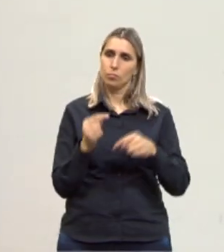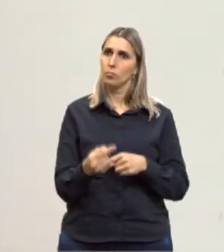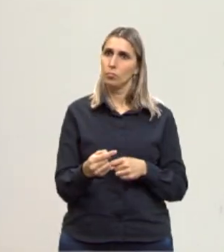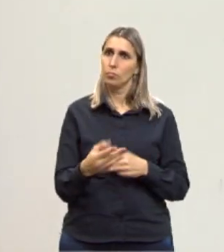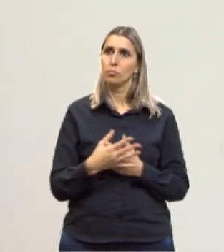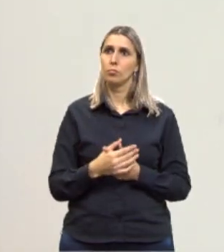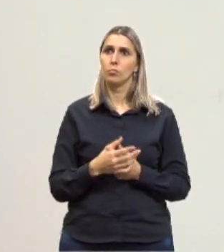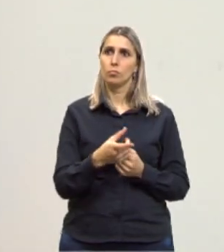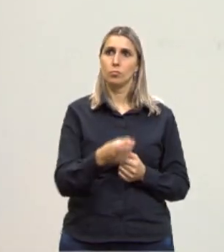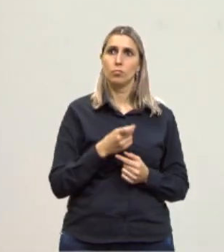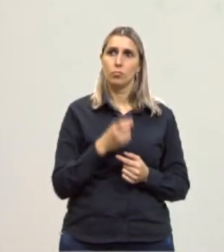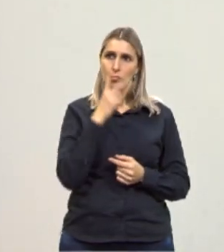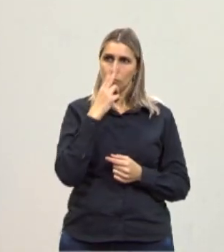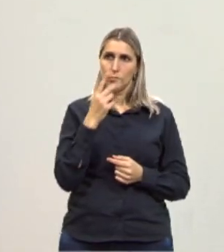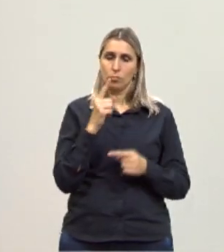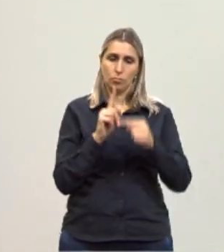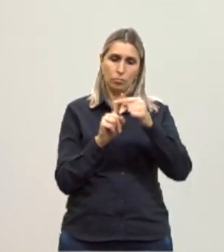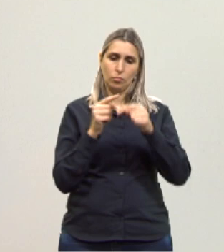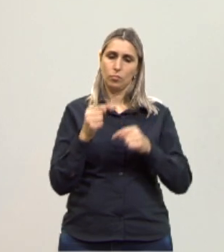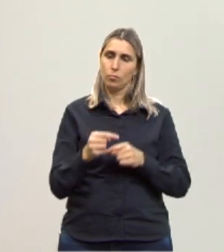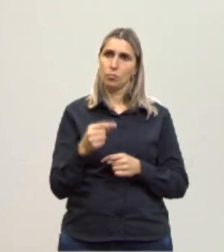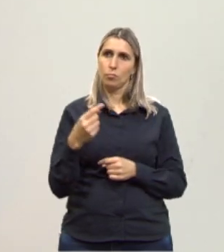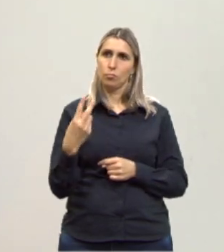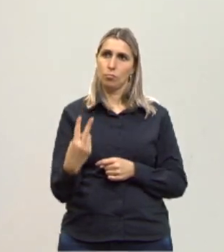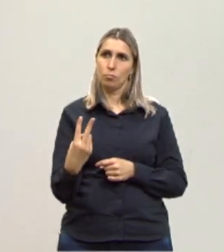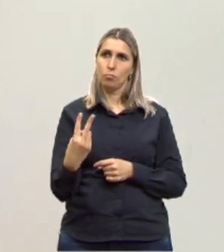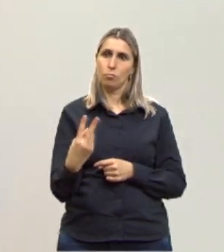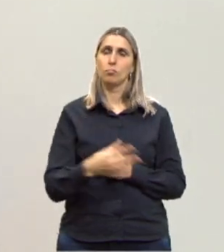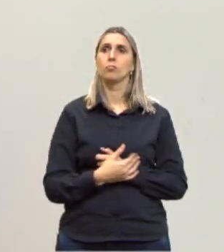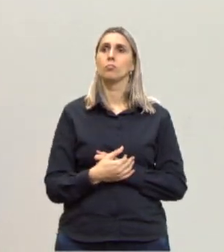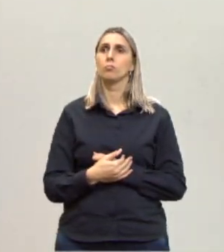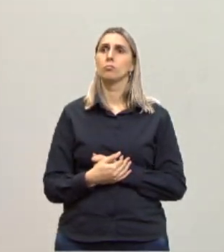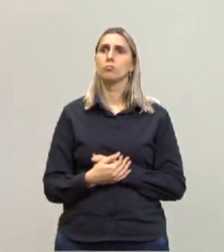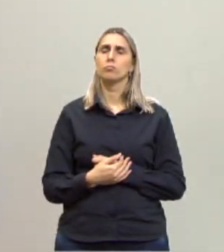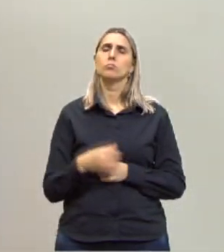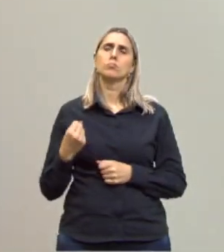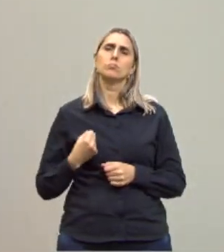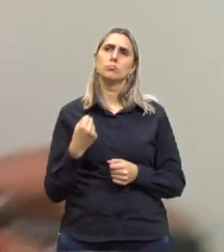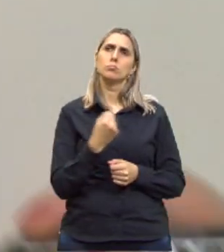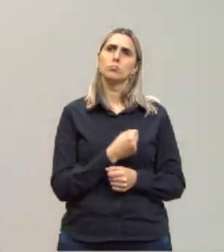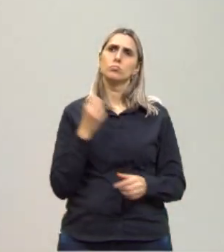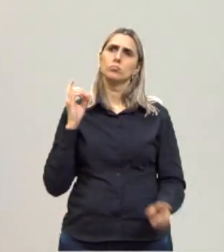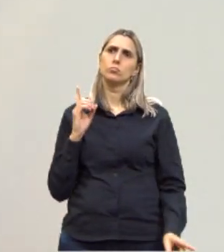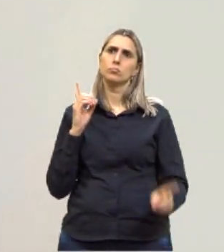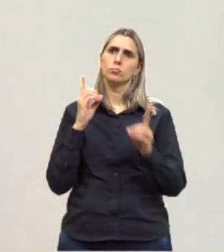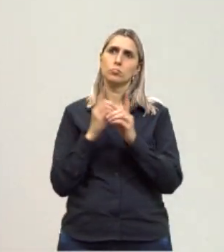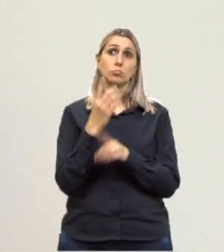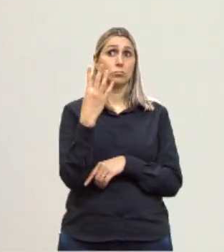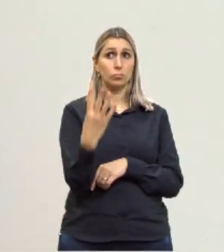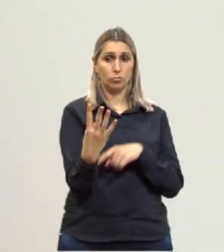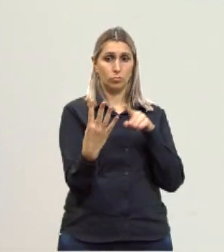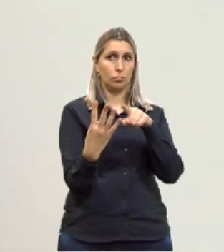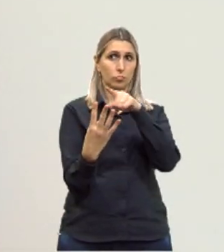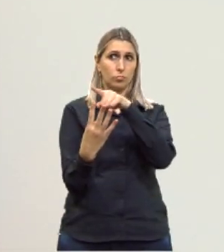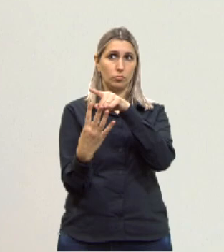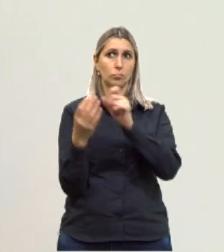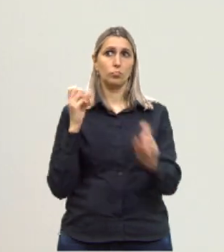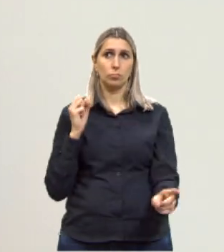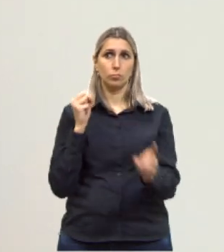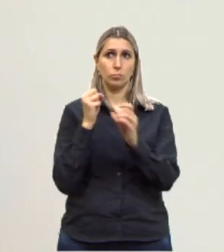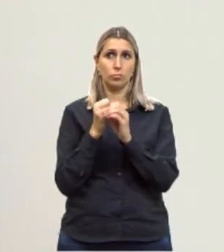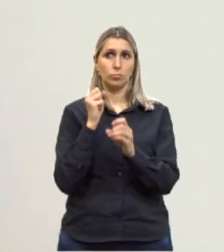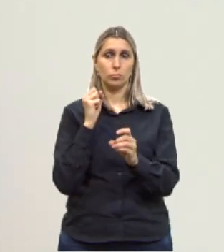menos. X igual a mais ou menos 2. Então, os valores que eu achei, os quatro valores que eu